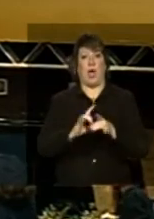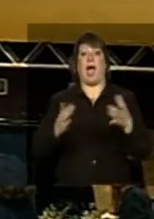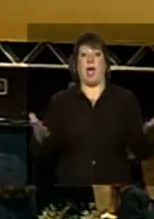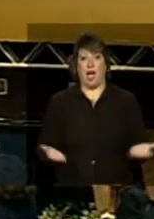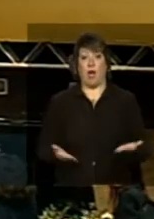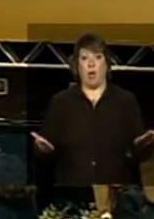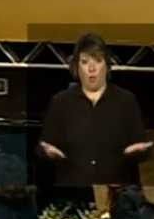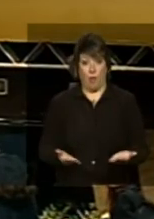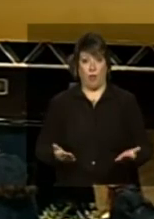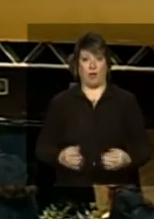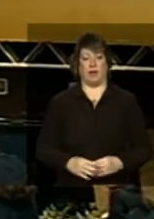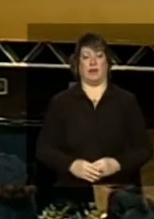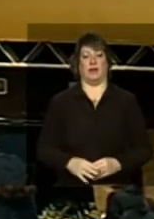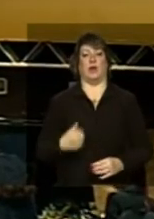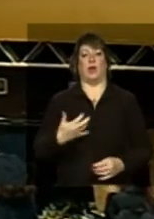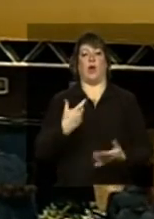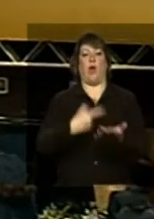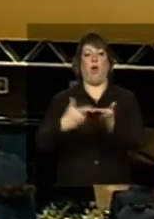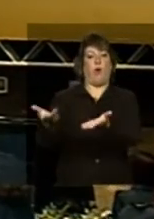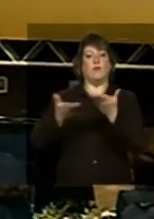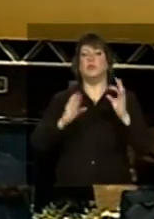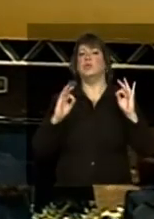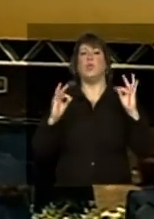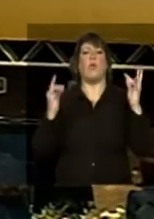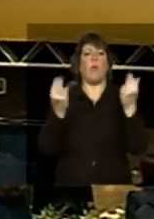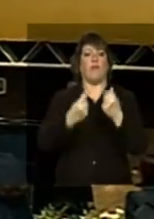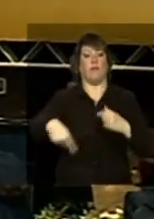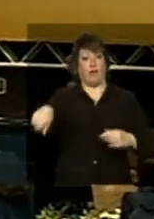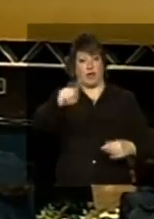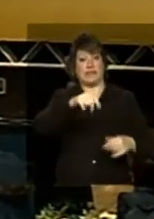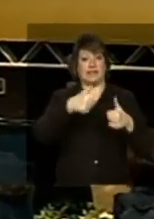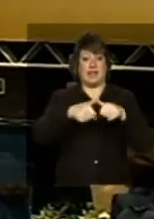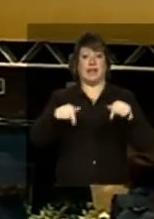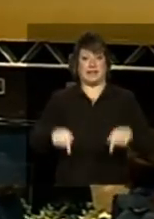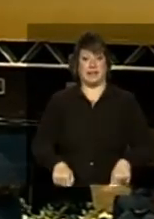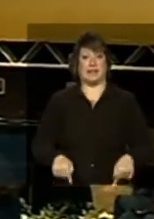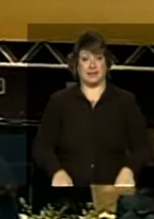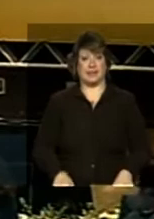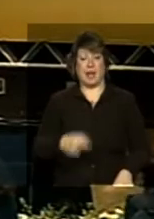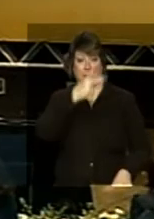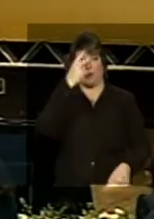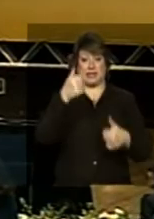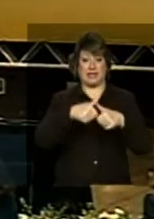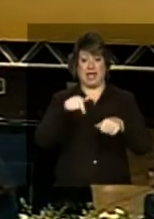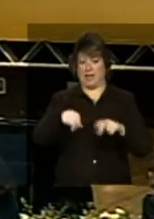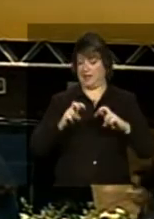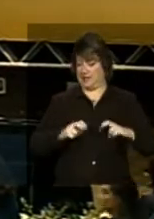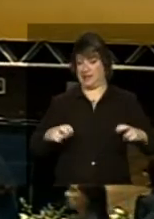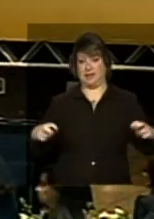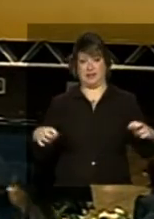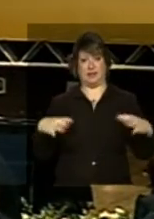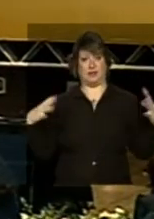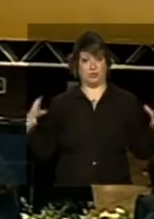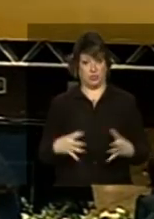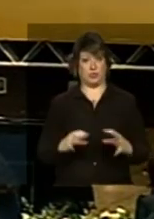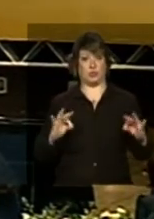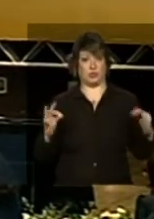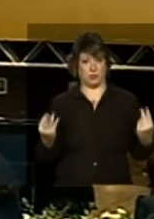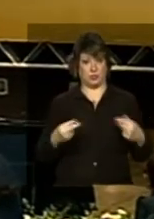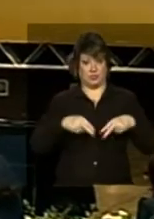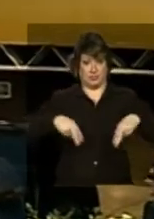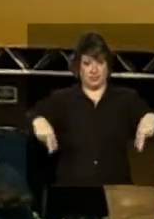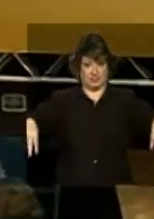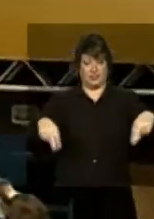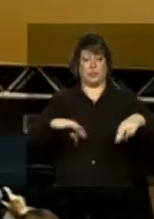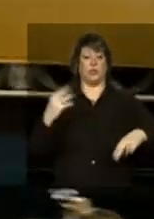Agora, queria convidar todo mundo, e vocês que estão aqui, pessoal que está no palco, chamar essa meninada que está